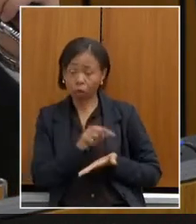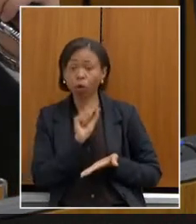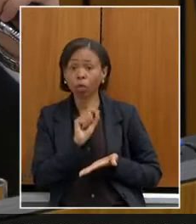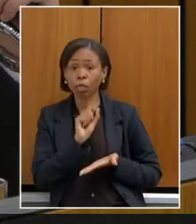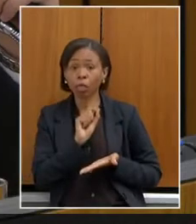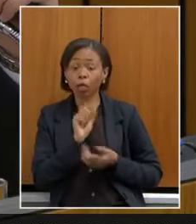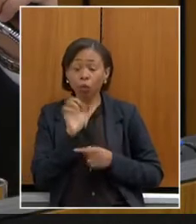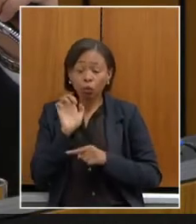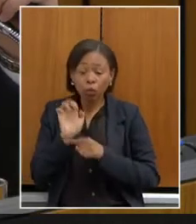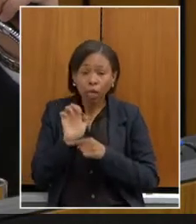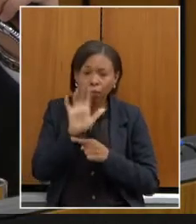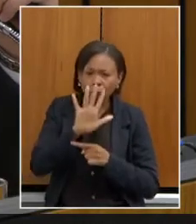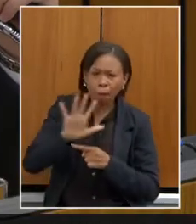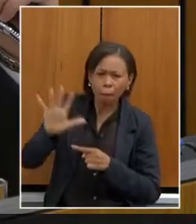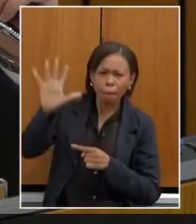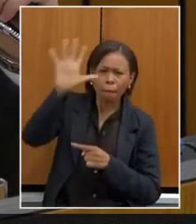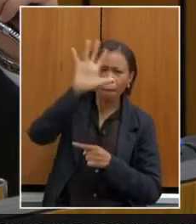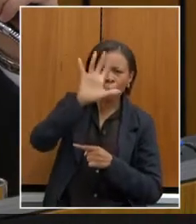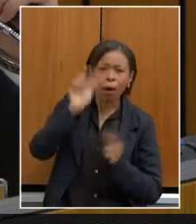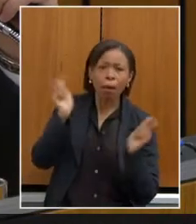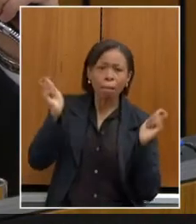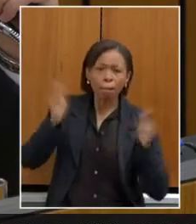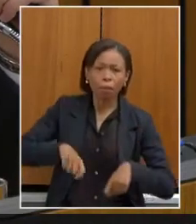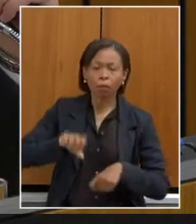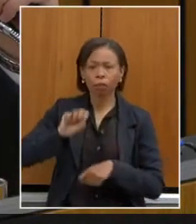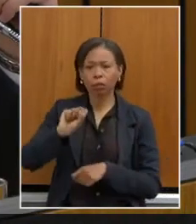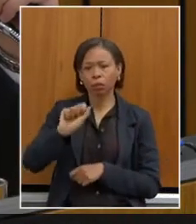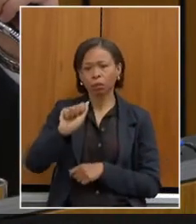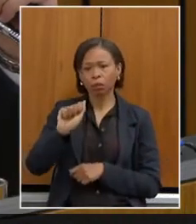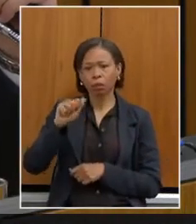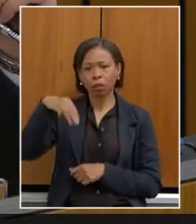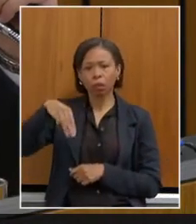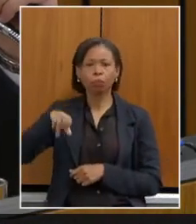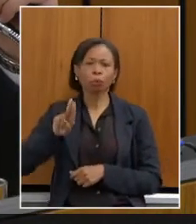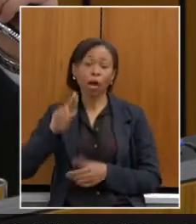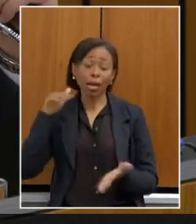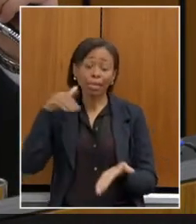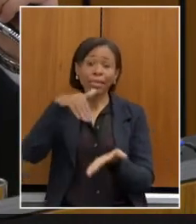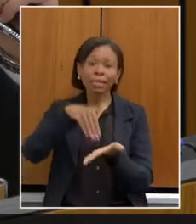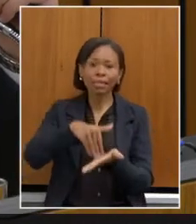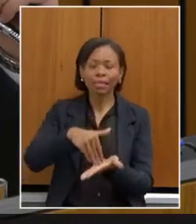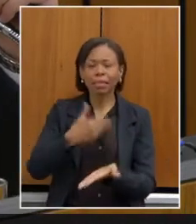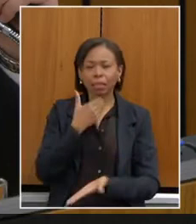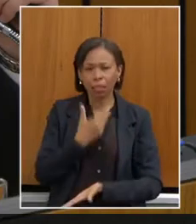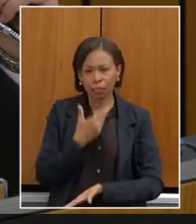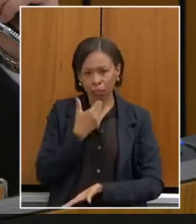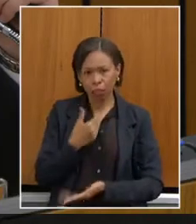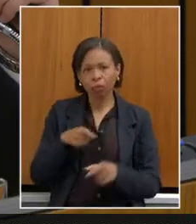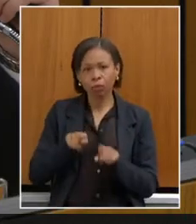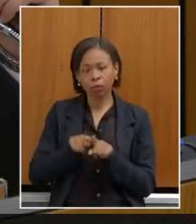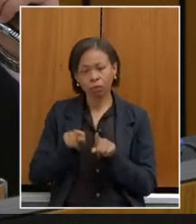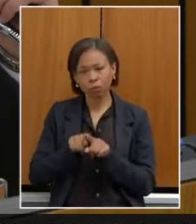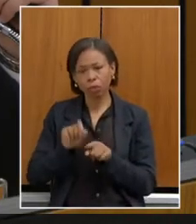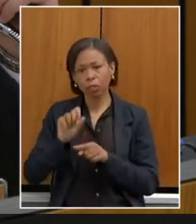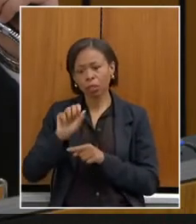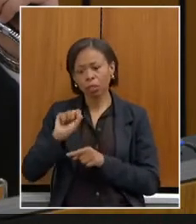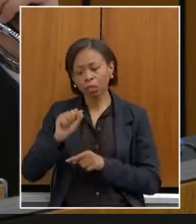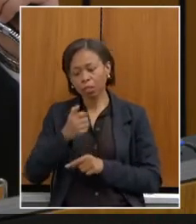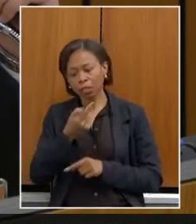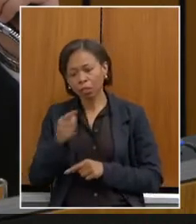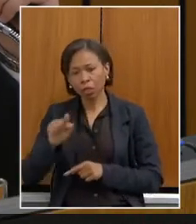esteja coberto pelo SAMU regional até o final do ano que vem incluindo São José da Lapa e os municípios